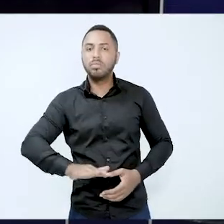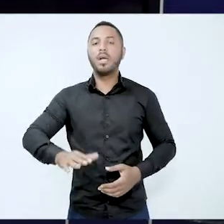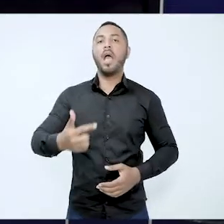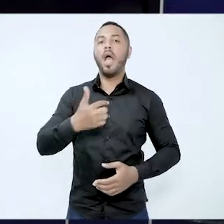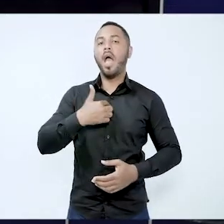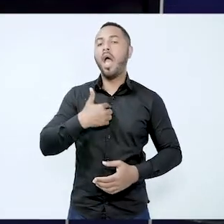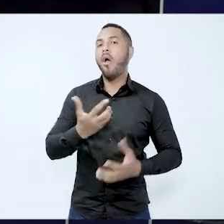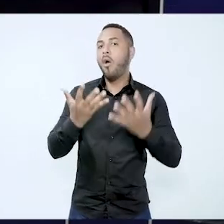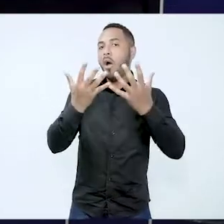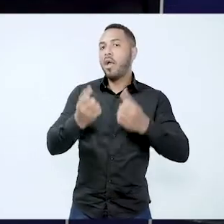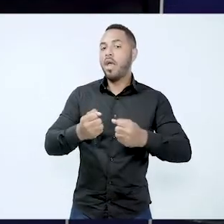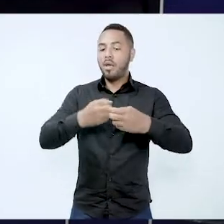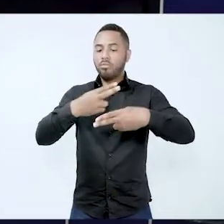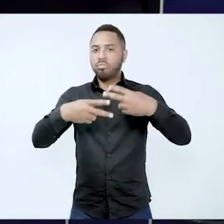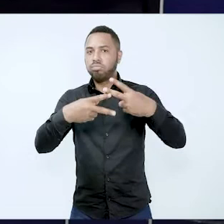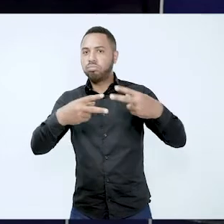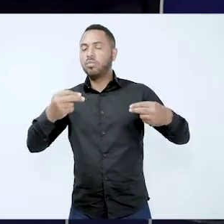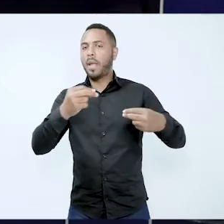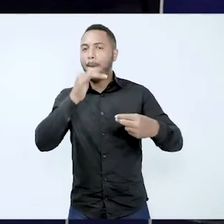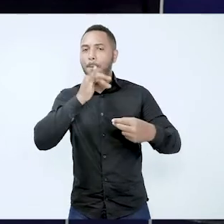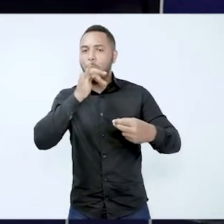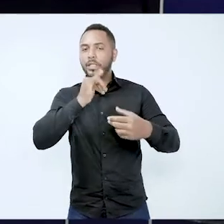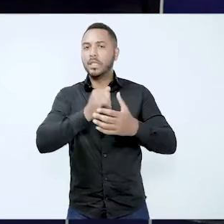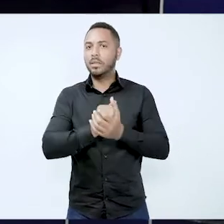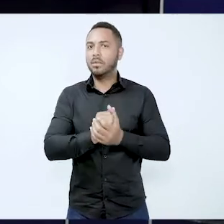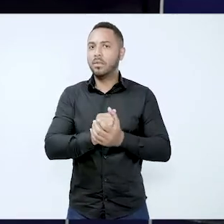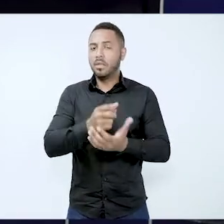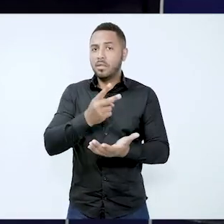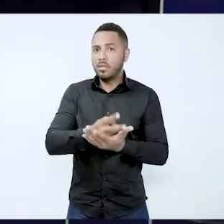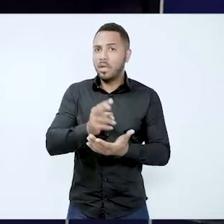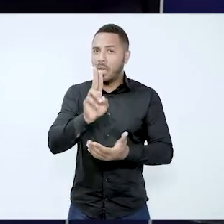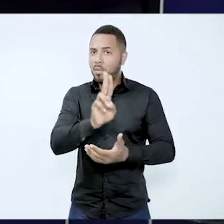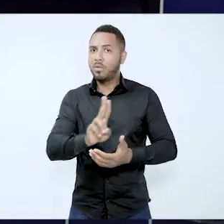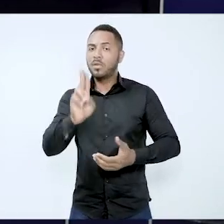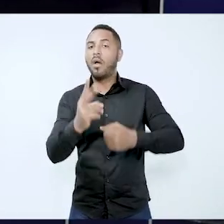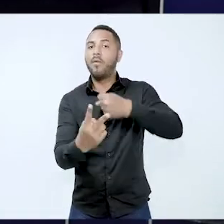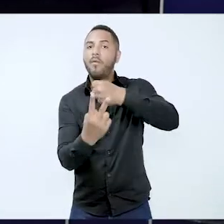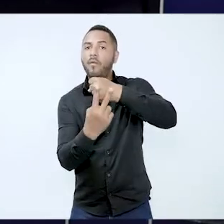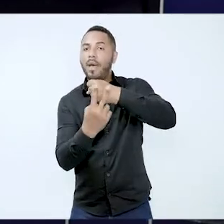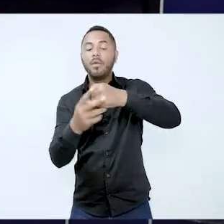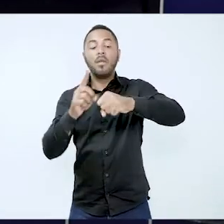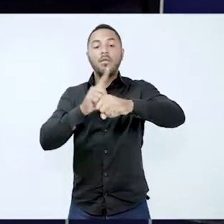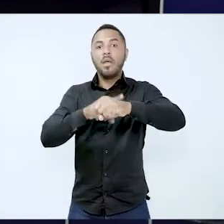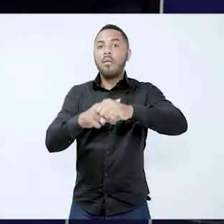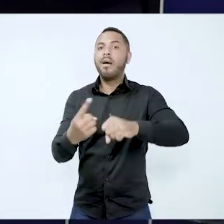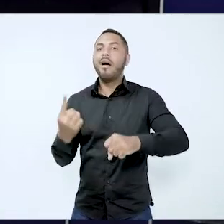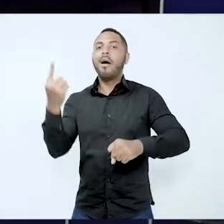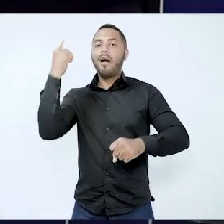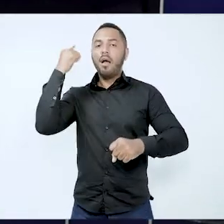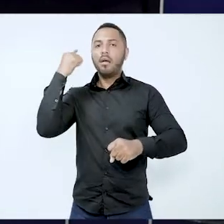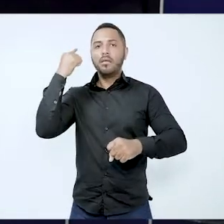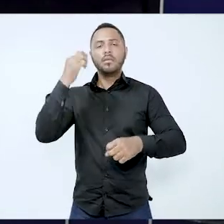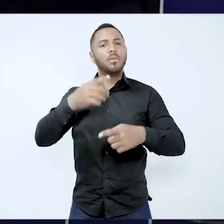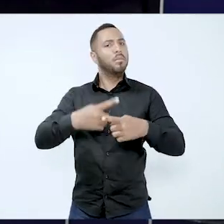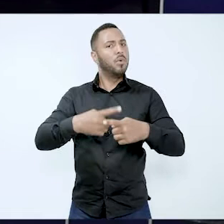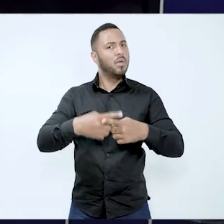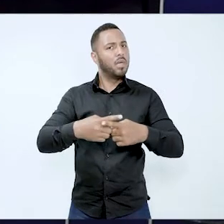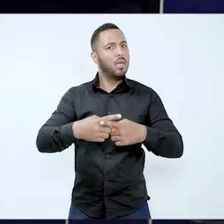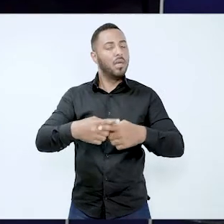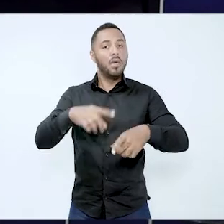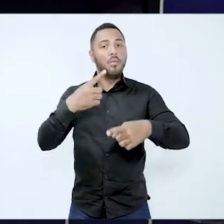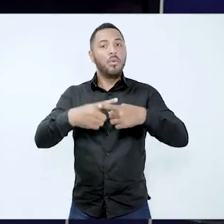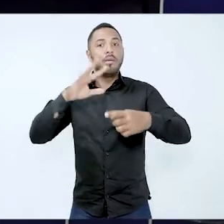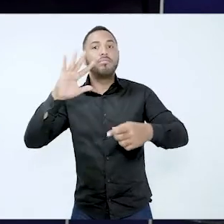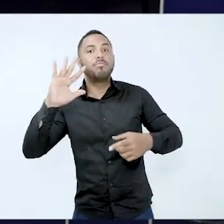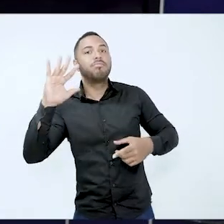ganhei uma boneca de presente, né? Eu vou utilizar o verbo no pretérito perfeito, porque ele marca ações